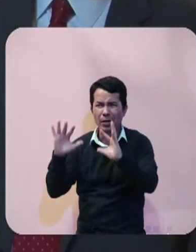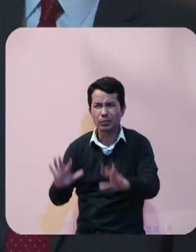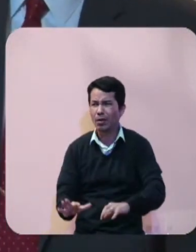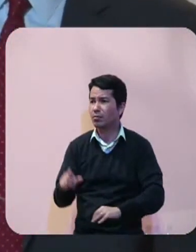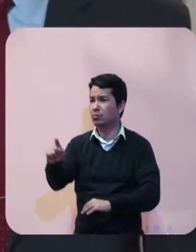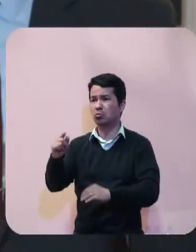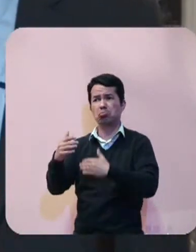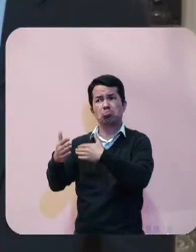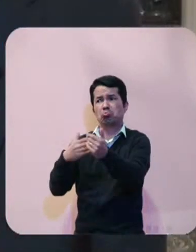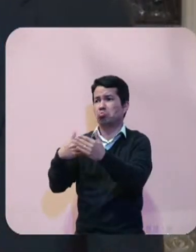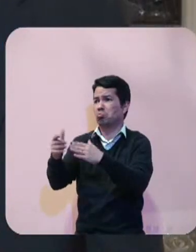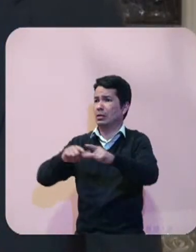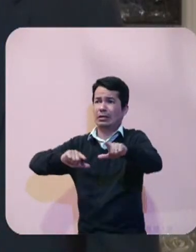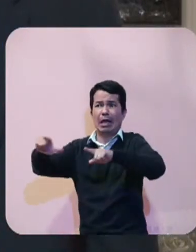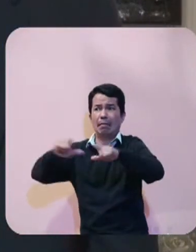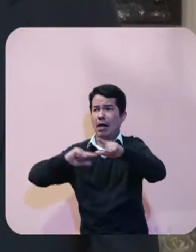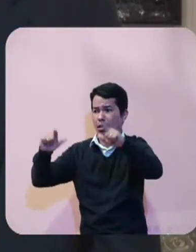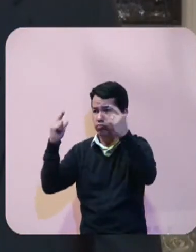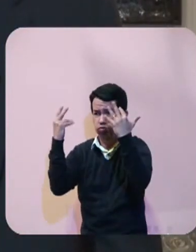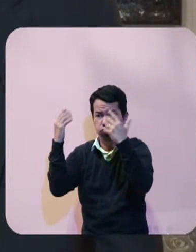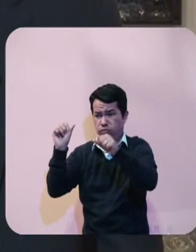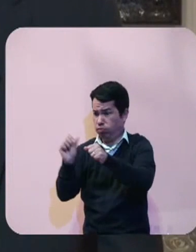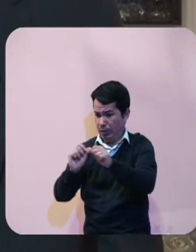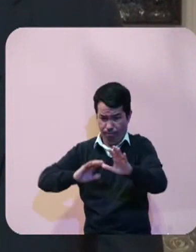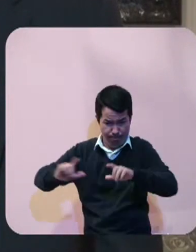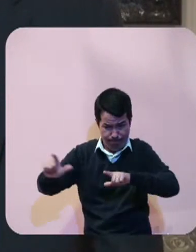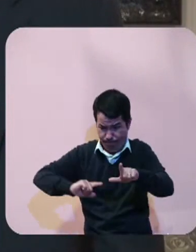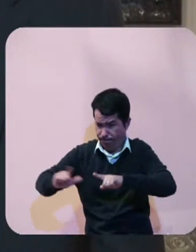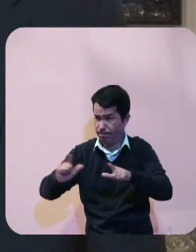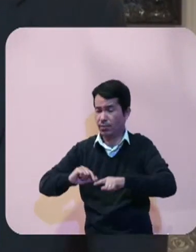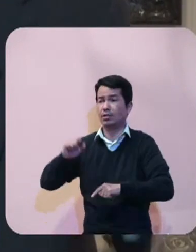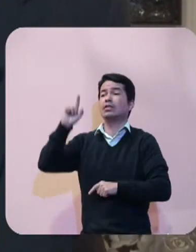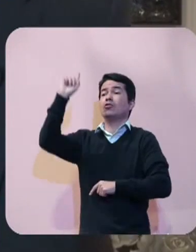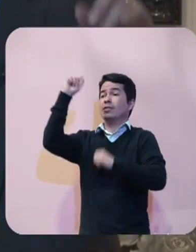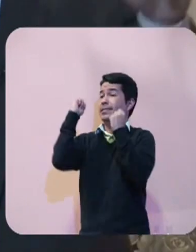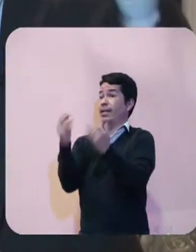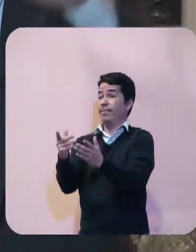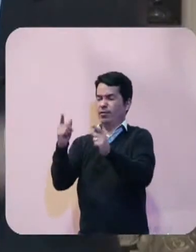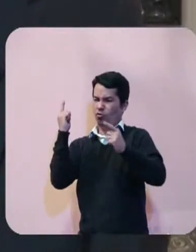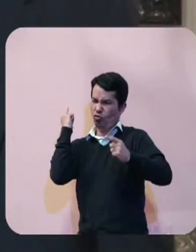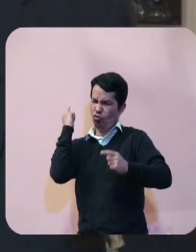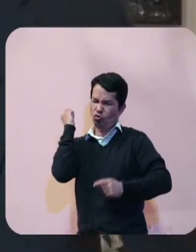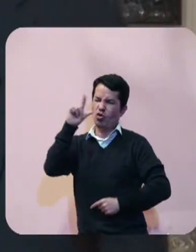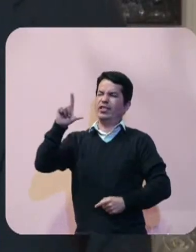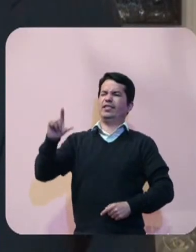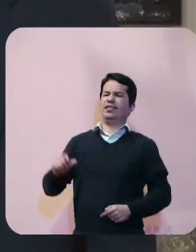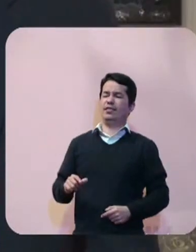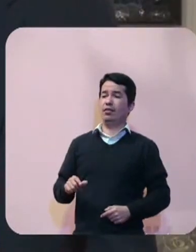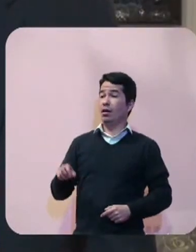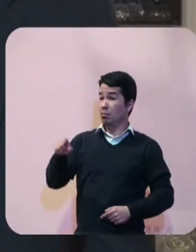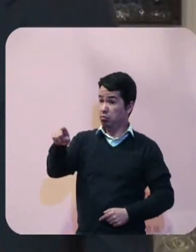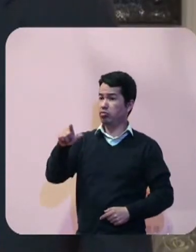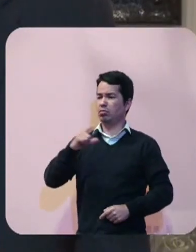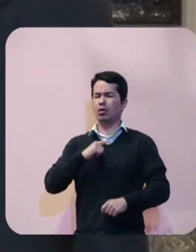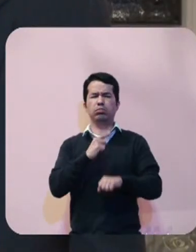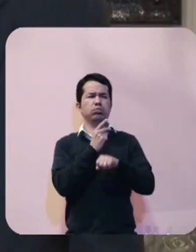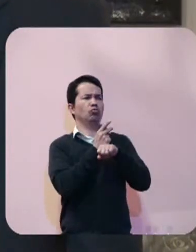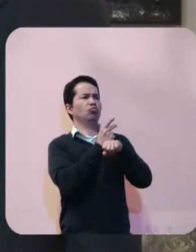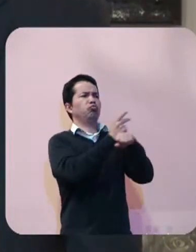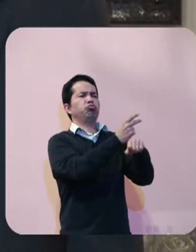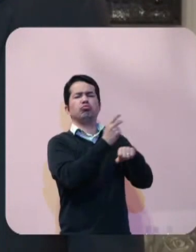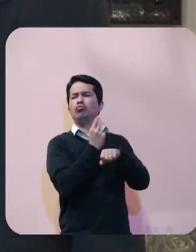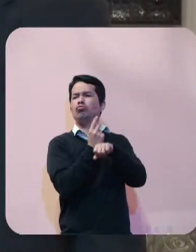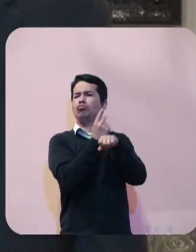suas mãos. Vocês emprestarão a muitas nações e de nenhuma tomarão emprestado. O Senhor